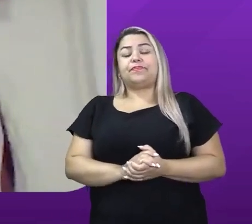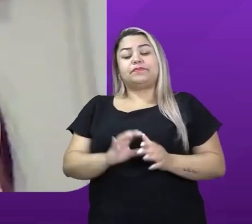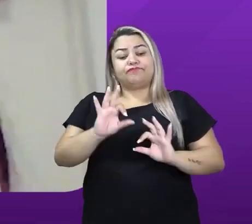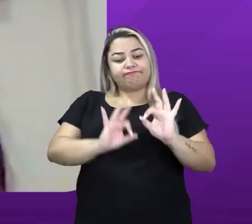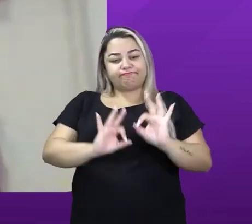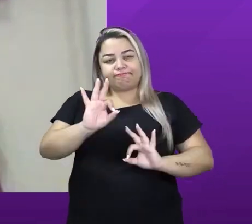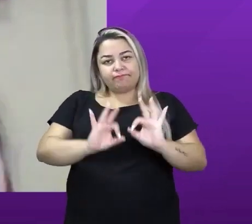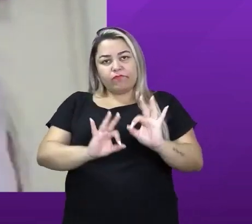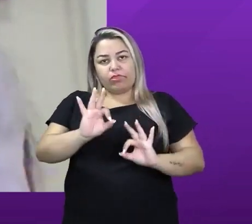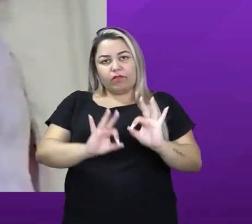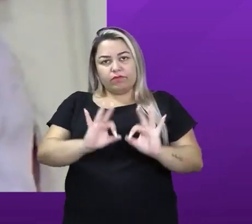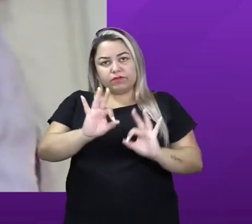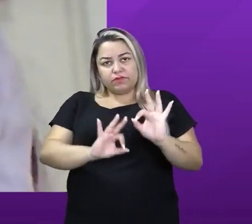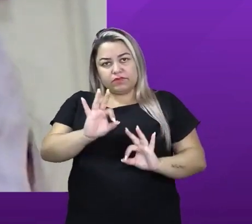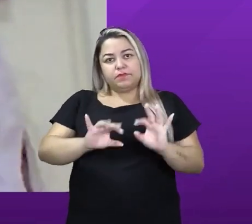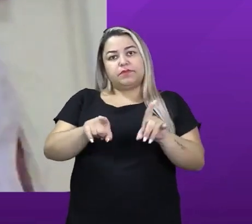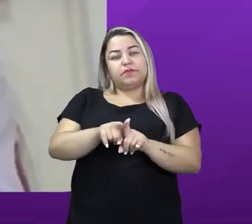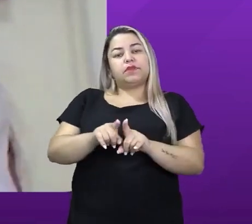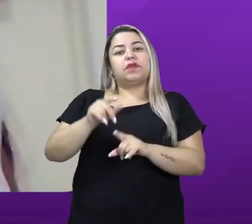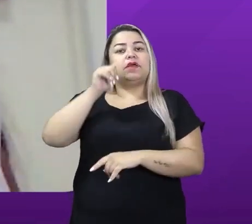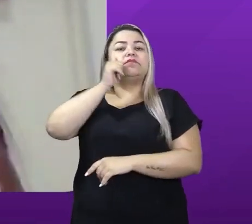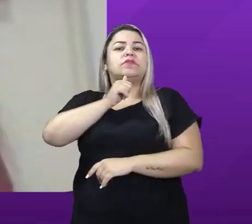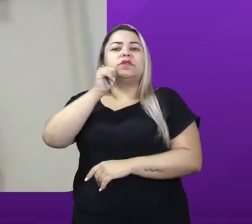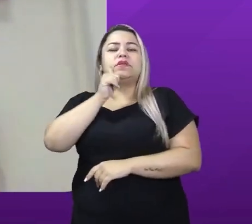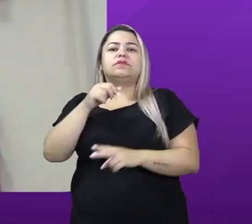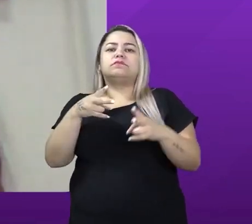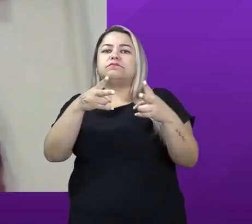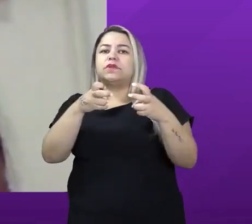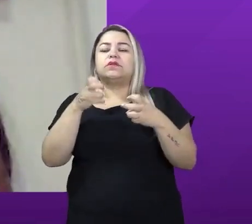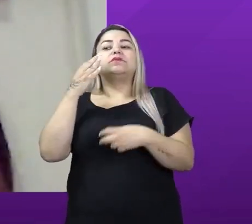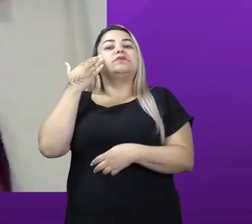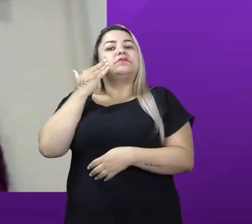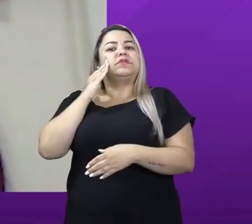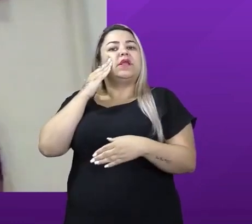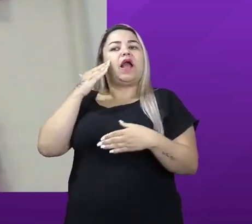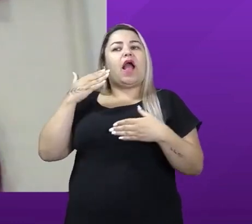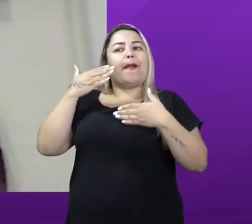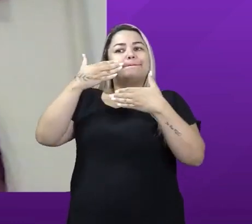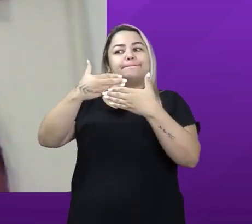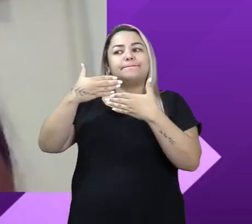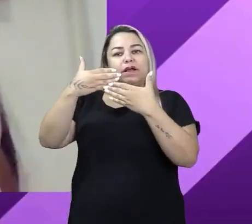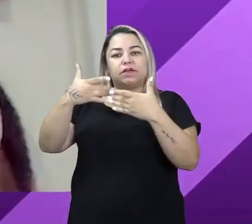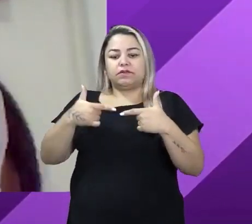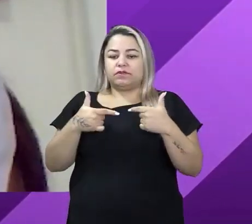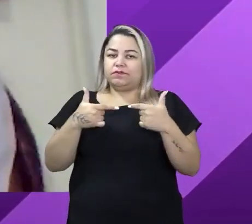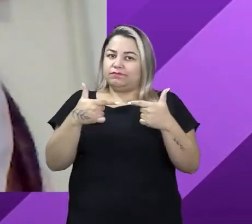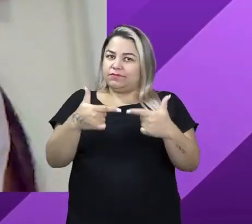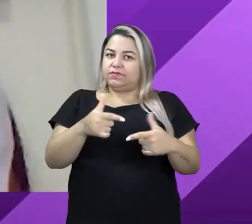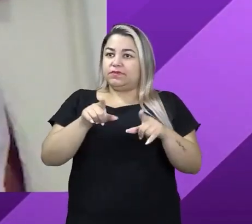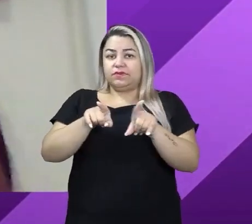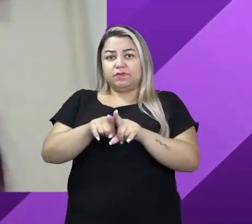auto-organização que as mulheres passam a perceber as barreiras que enfrentam para